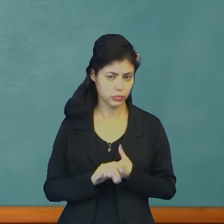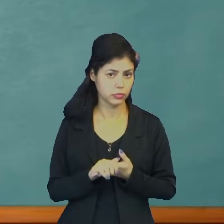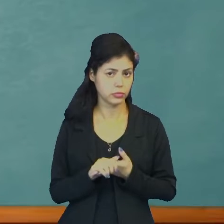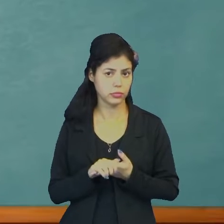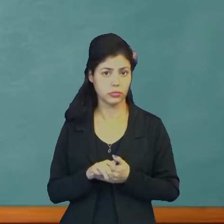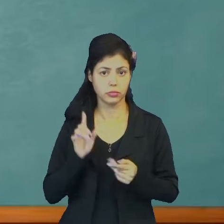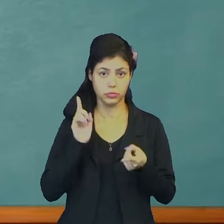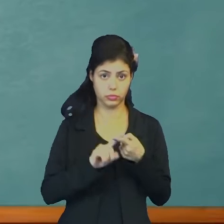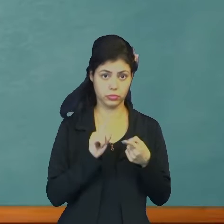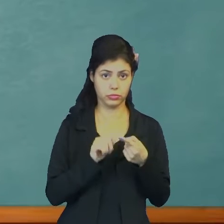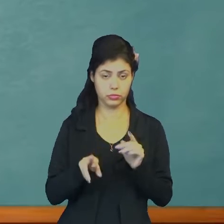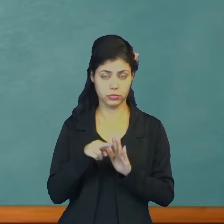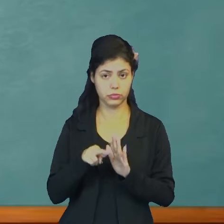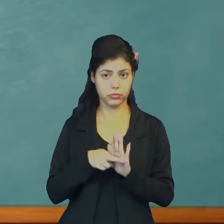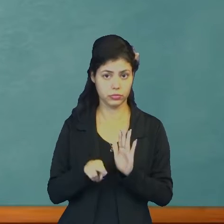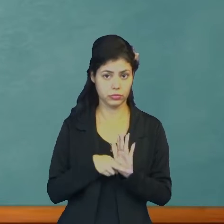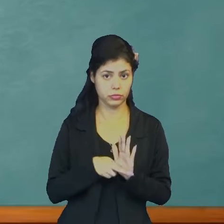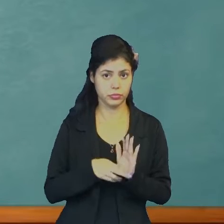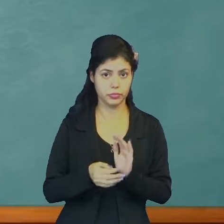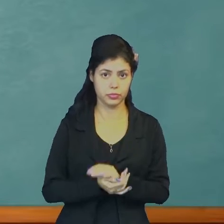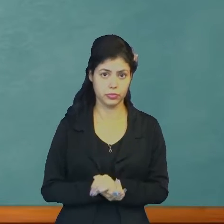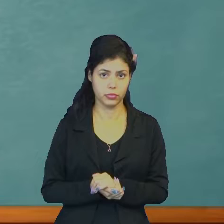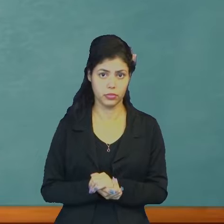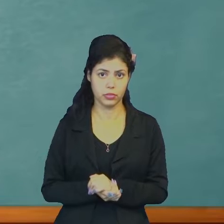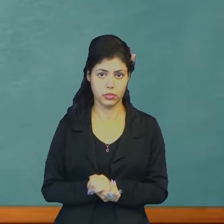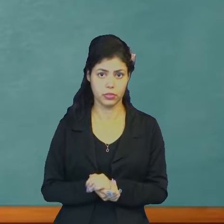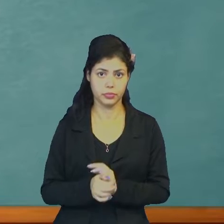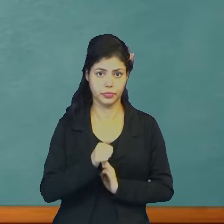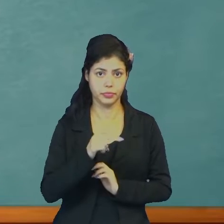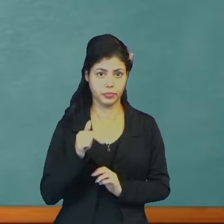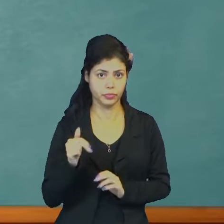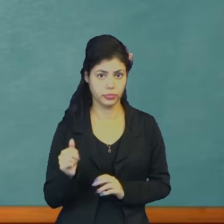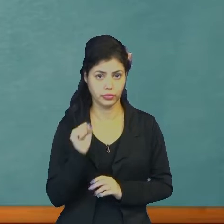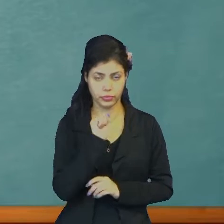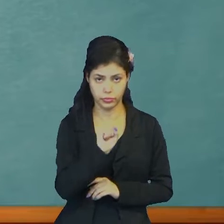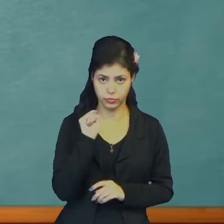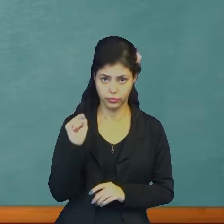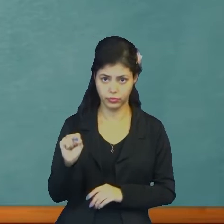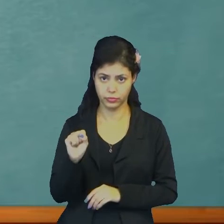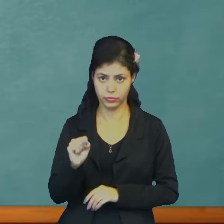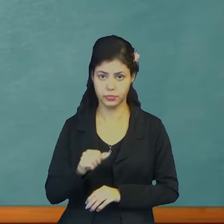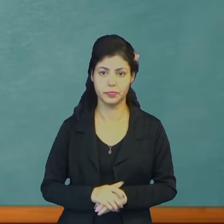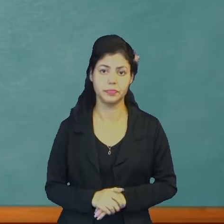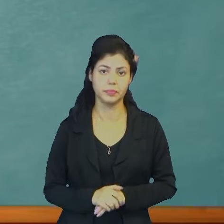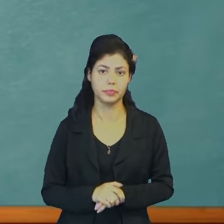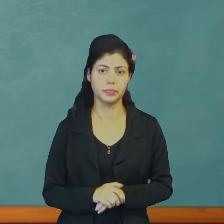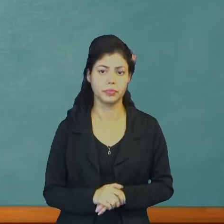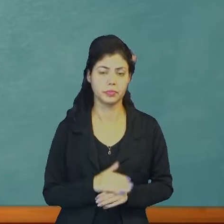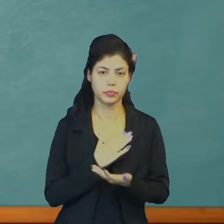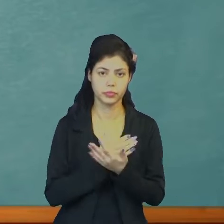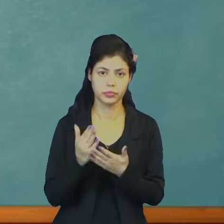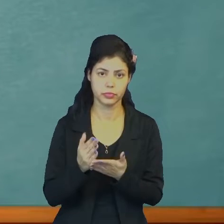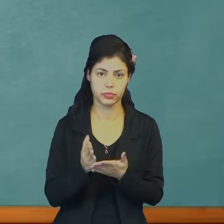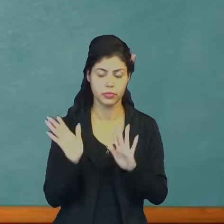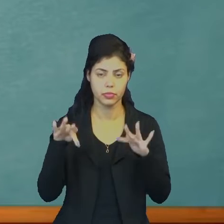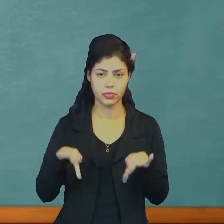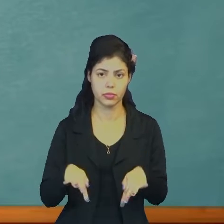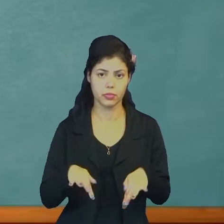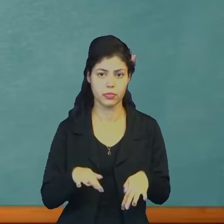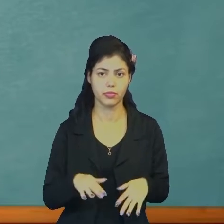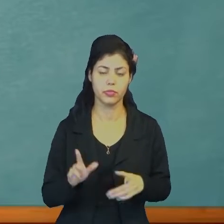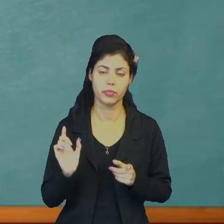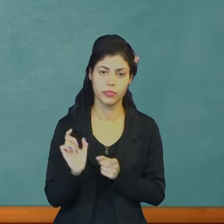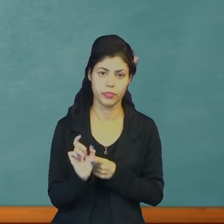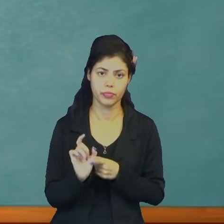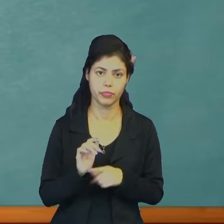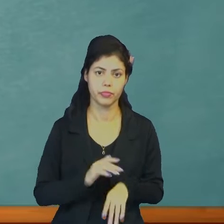A primeira regra é: eu nunca vou usar SS nem no início e nem no final da